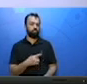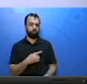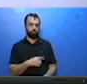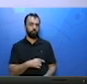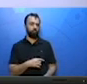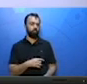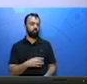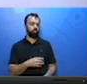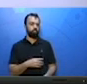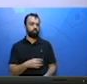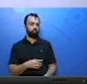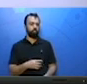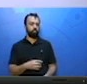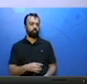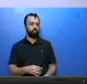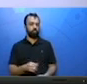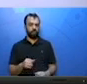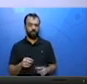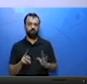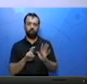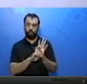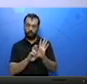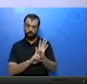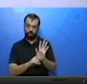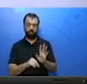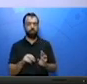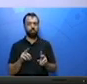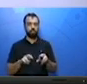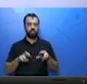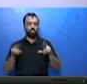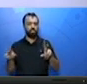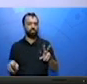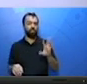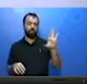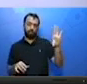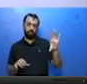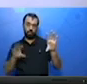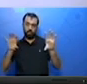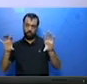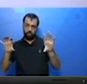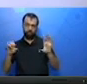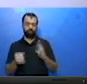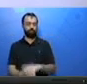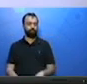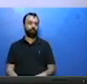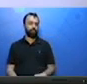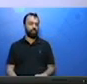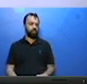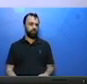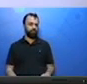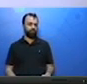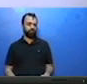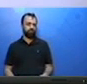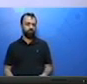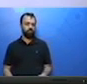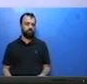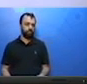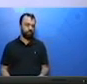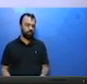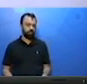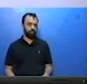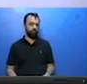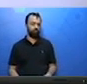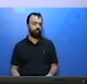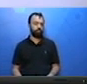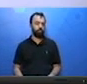o que eu gasto. Né, dívida e pagamento, saldo positivo e negativo. Aqui é sinais iguais dá mais, sinais diferentes